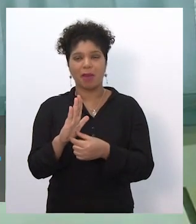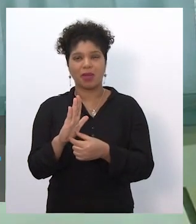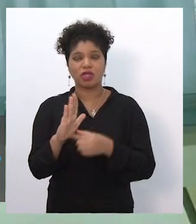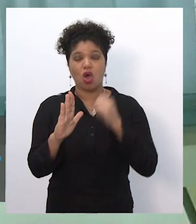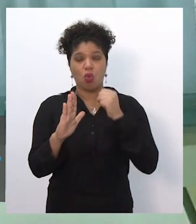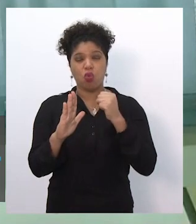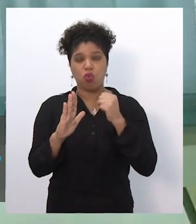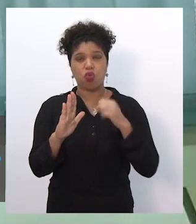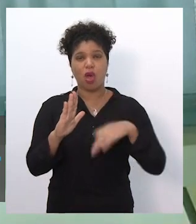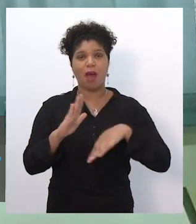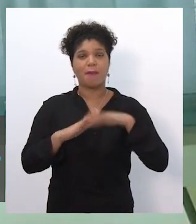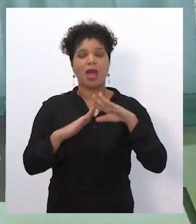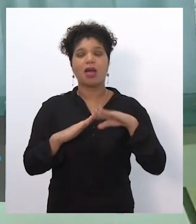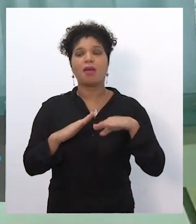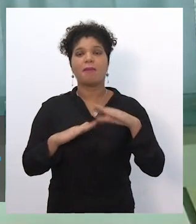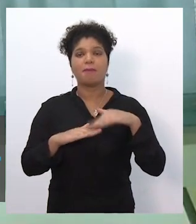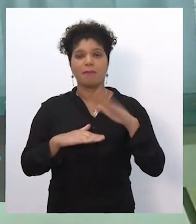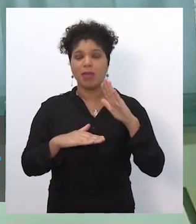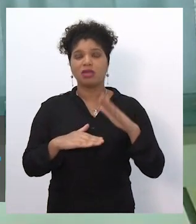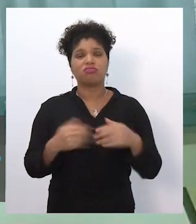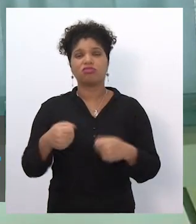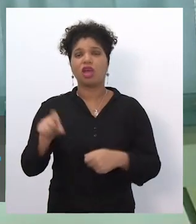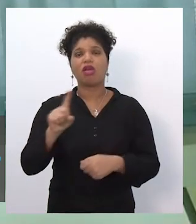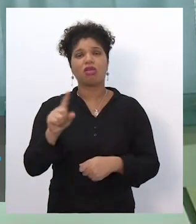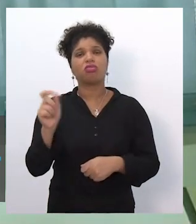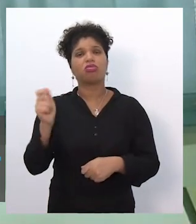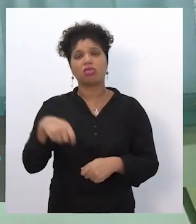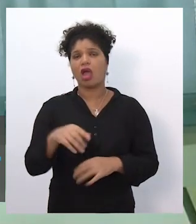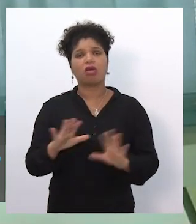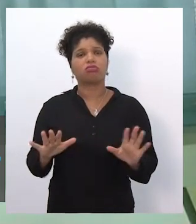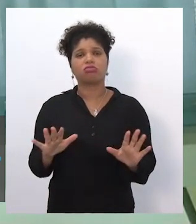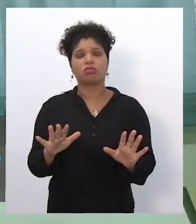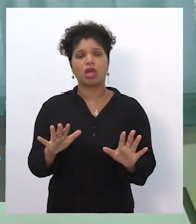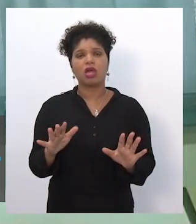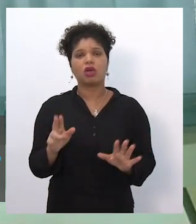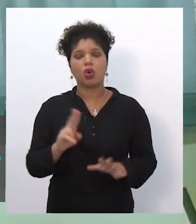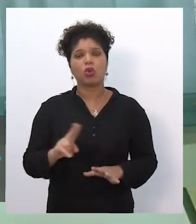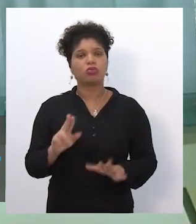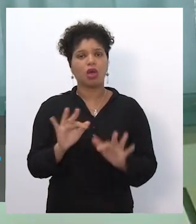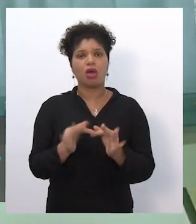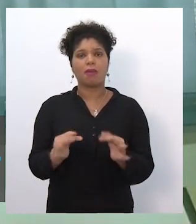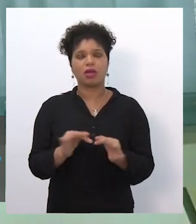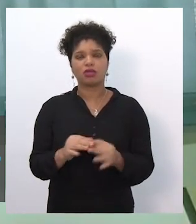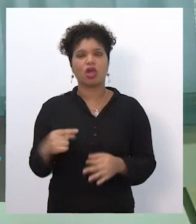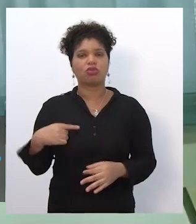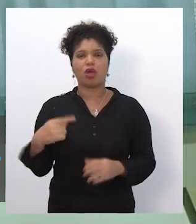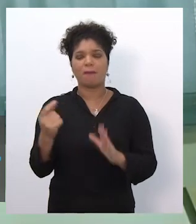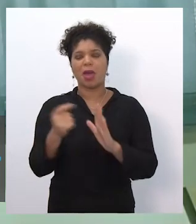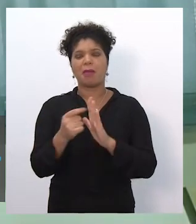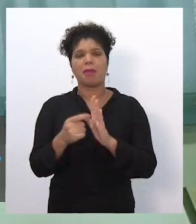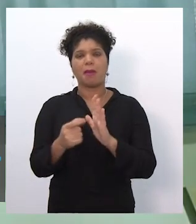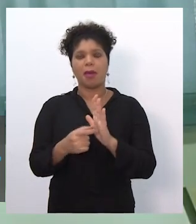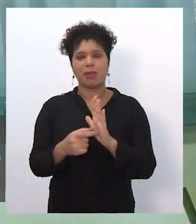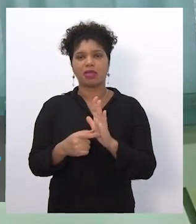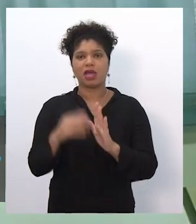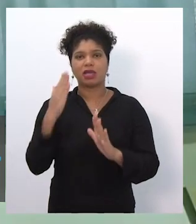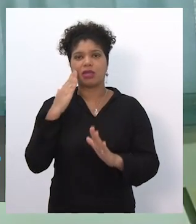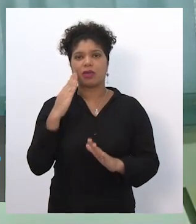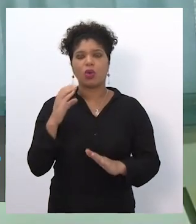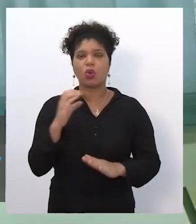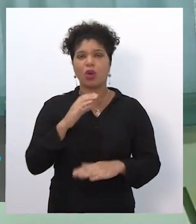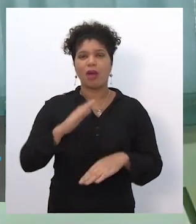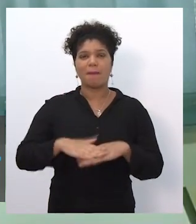off-board, vamos falar assim, uma placa de vídeo. Então ele já consegue também, é algo que a gente não colocou, a necessidade de uma placa dedicada de